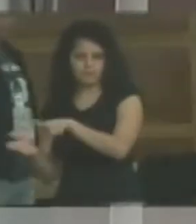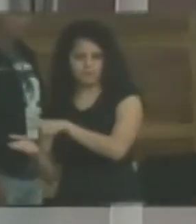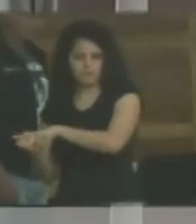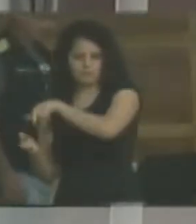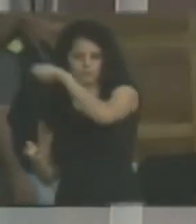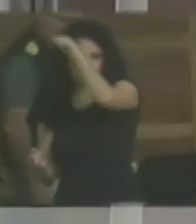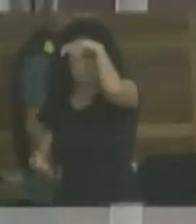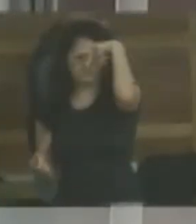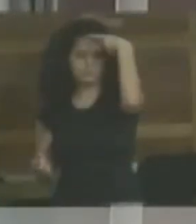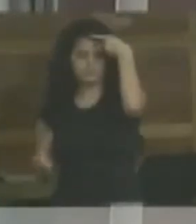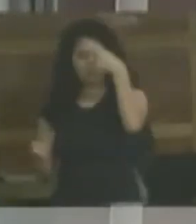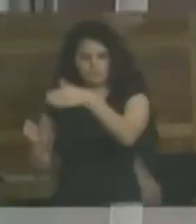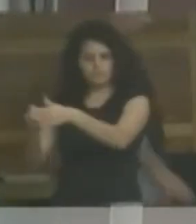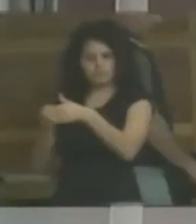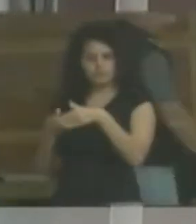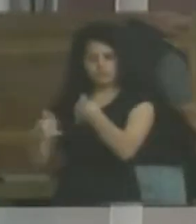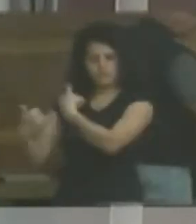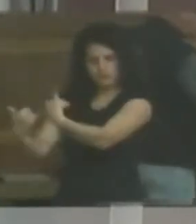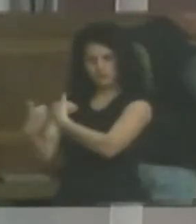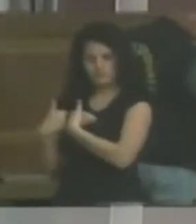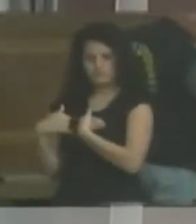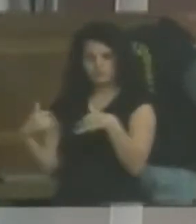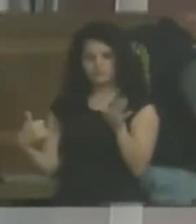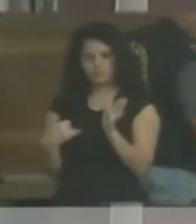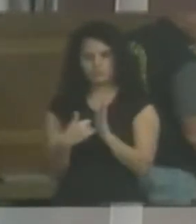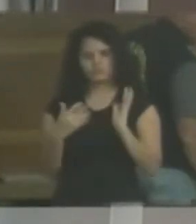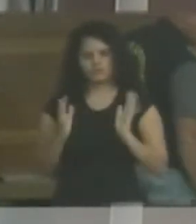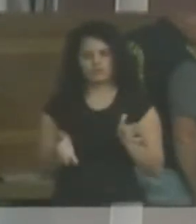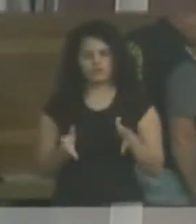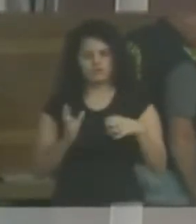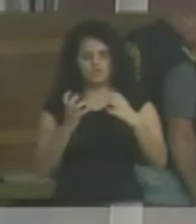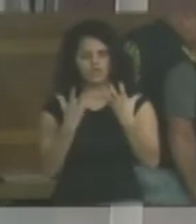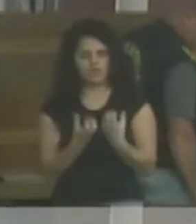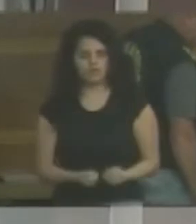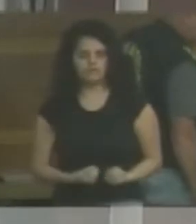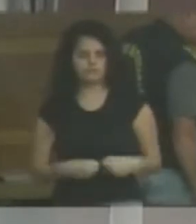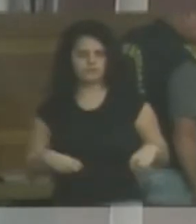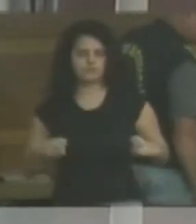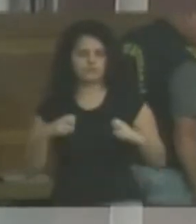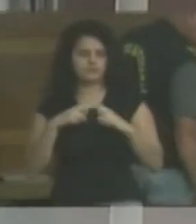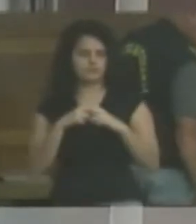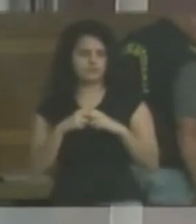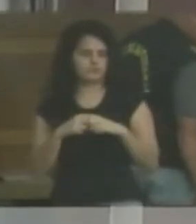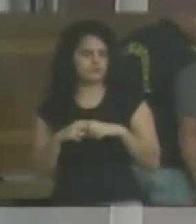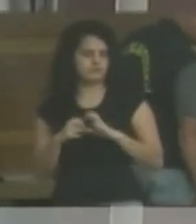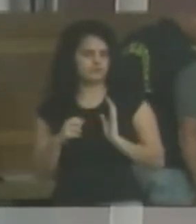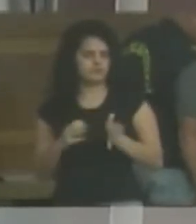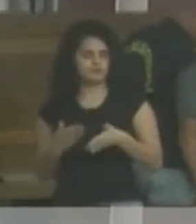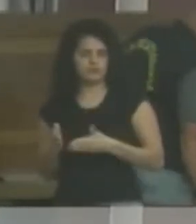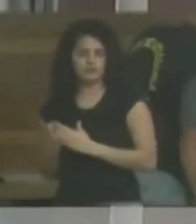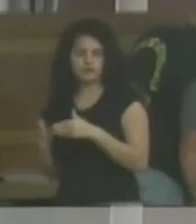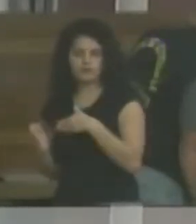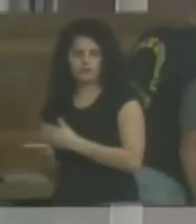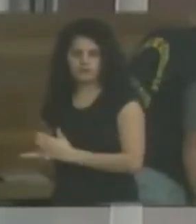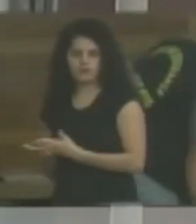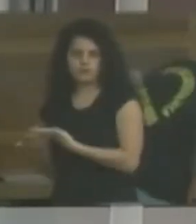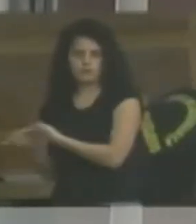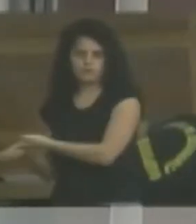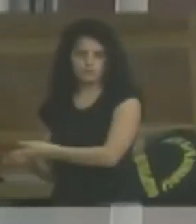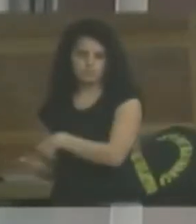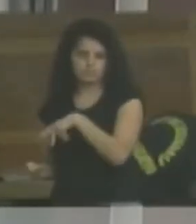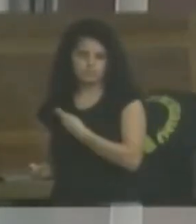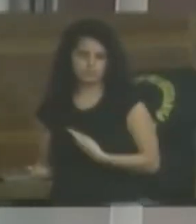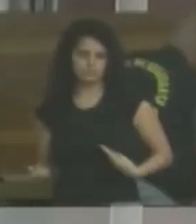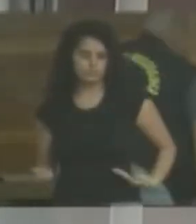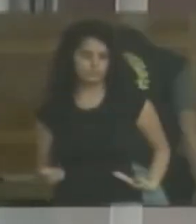municipal, solicitando informações sobre os requerimentos já aprovados por essa casa legislativa e devidamente encaminhados ao executivo municipal. Ou